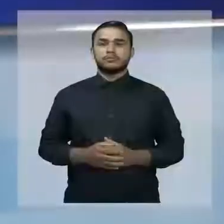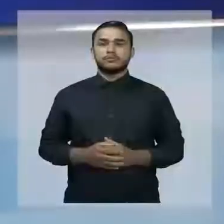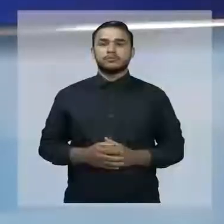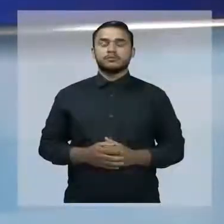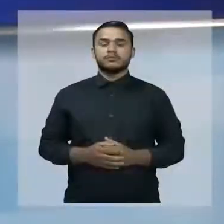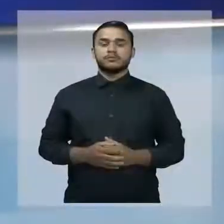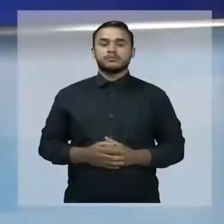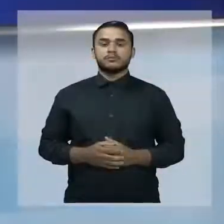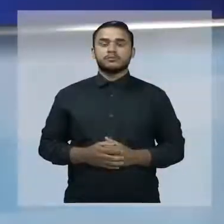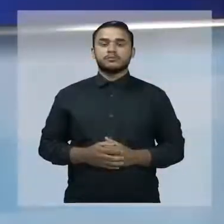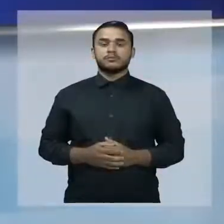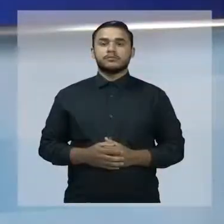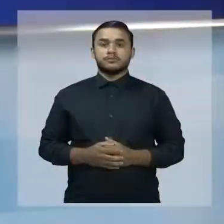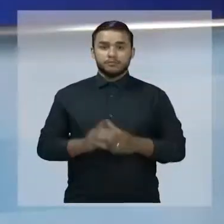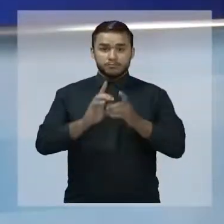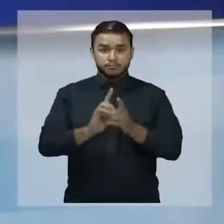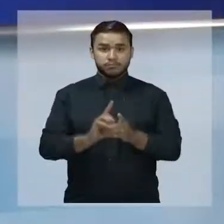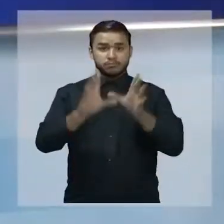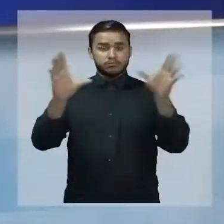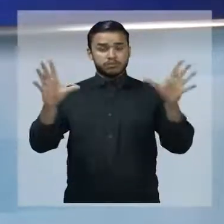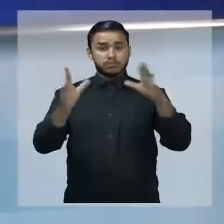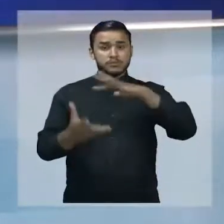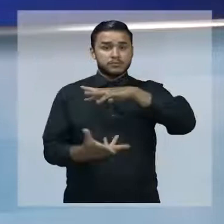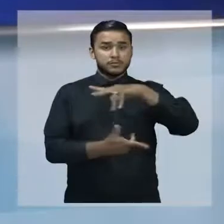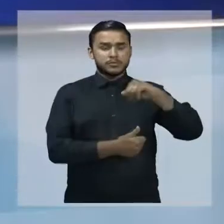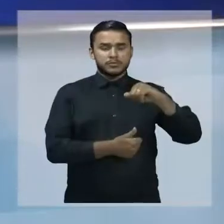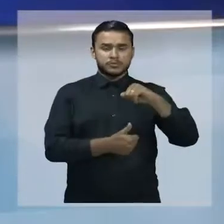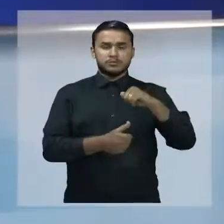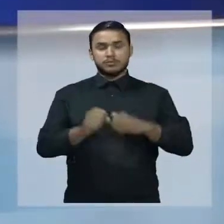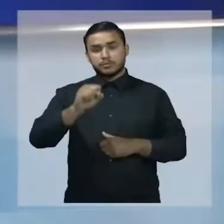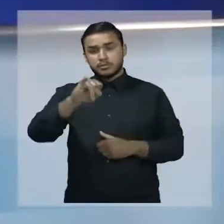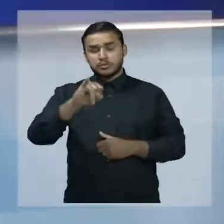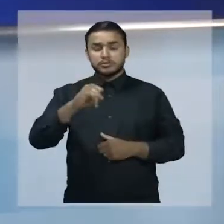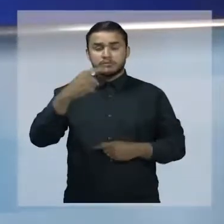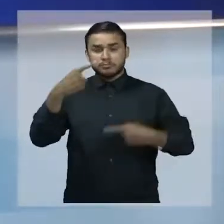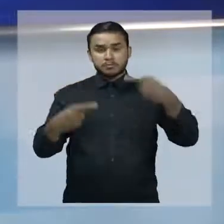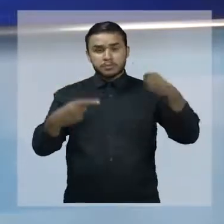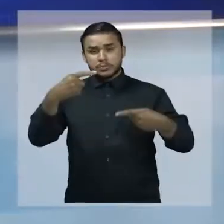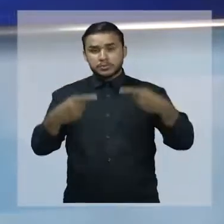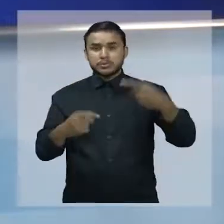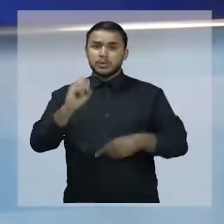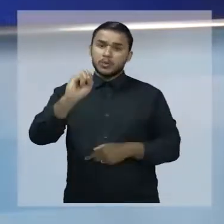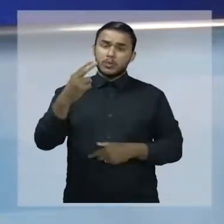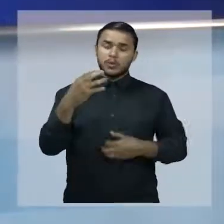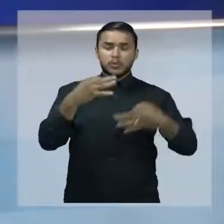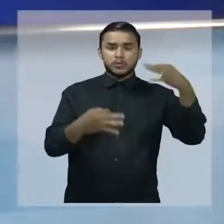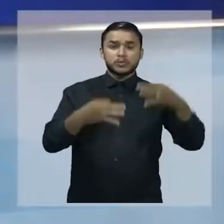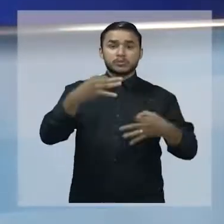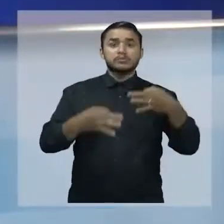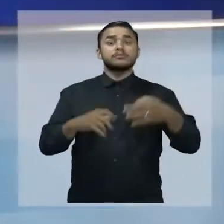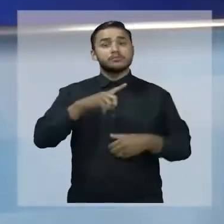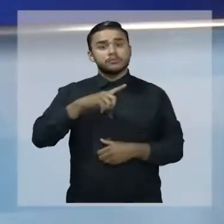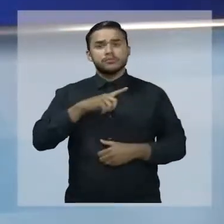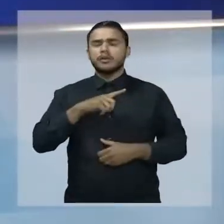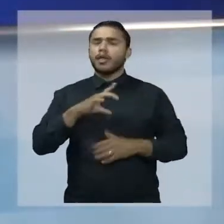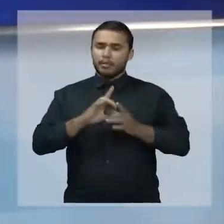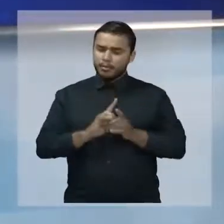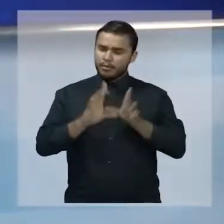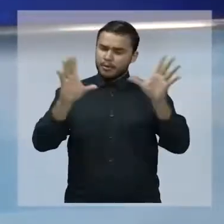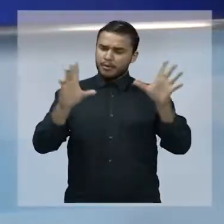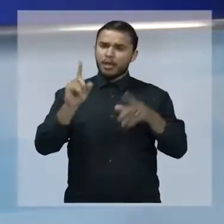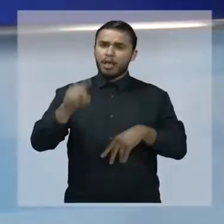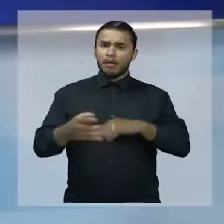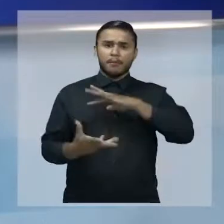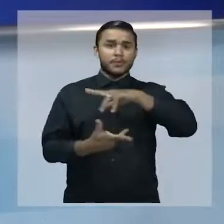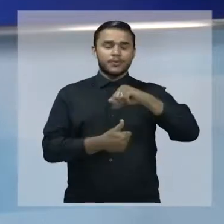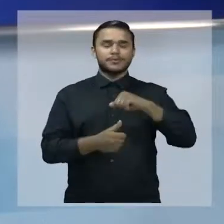Nas modernas democracias do mundo, as instituições, sejam elas políticas ou as judiciárias, existem para a mediação dos conflitos.